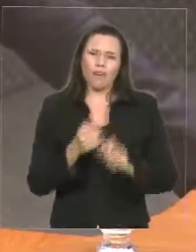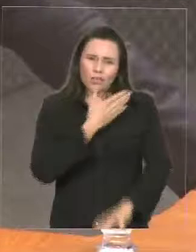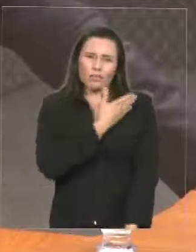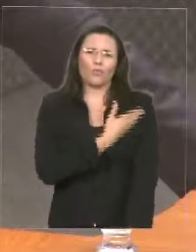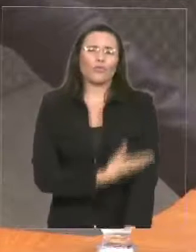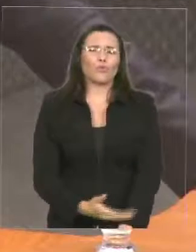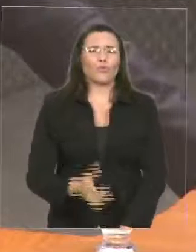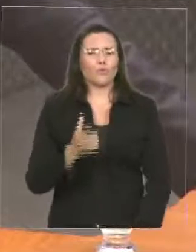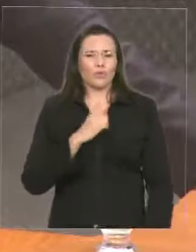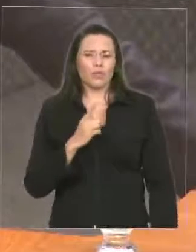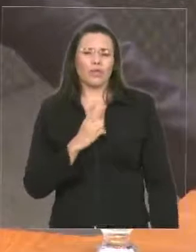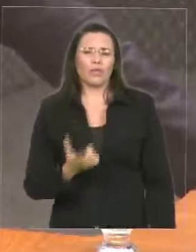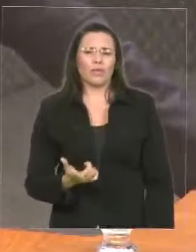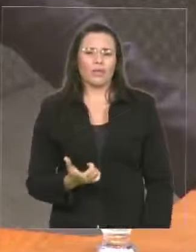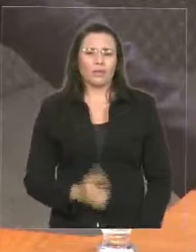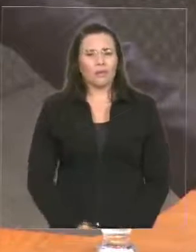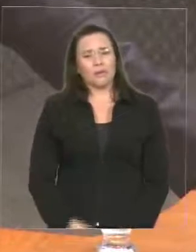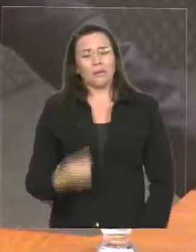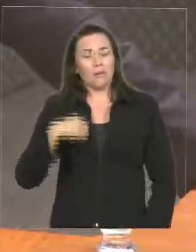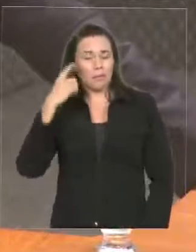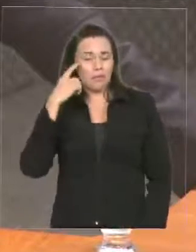de testosterona, creio eu.